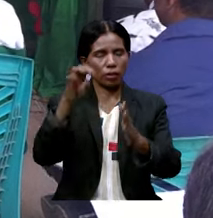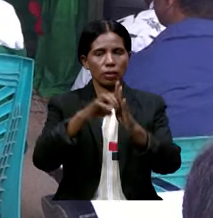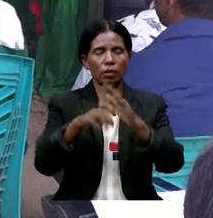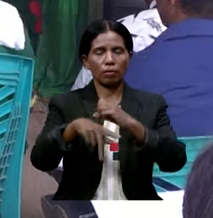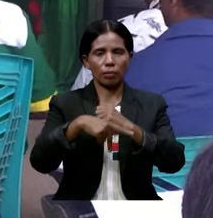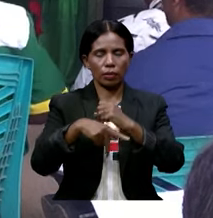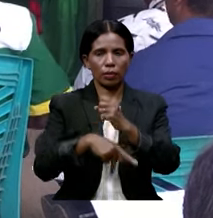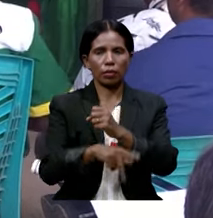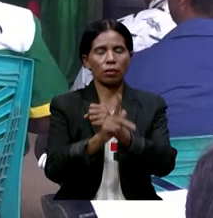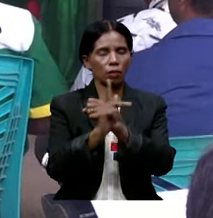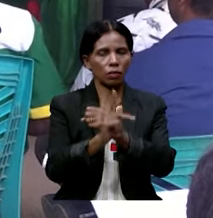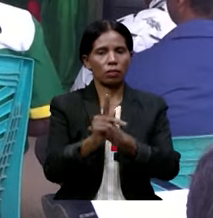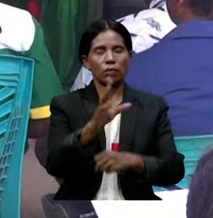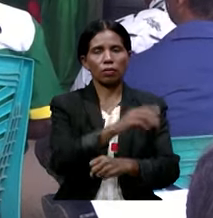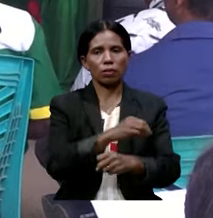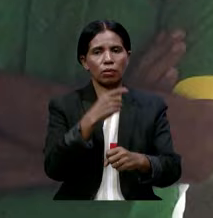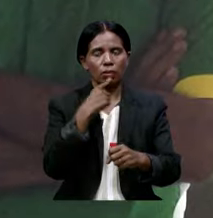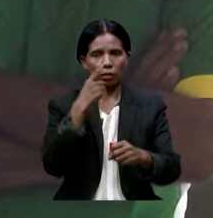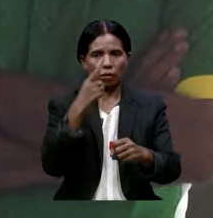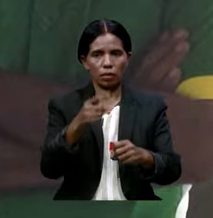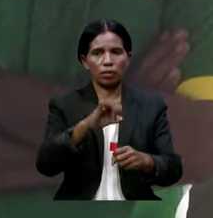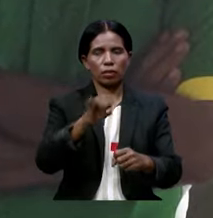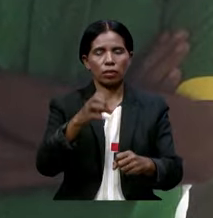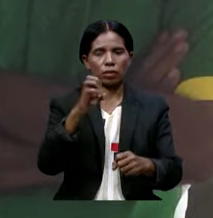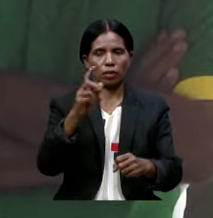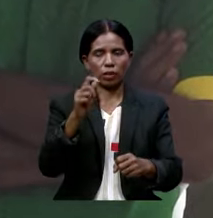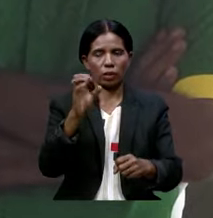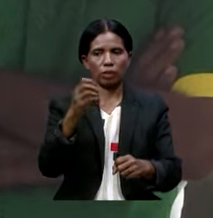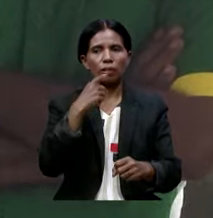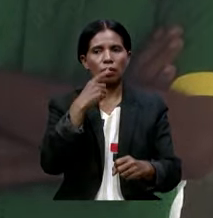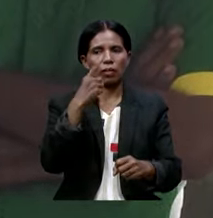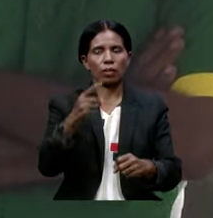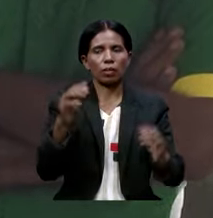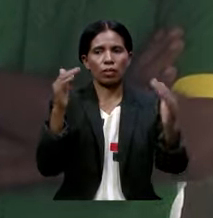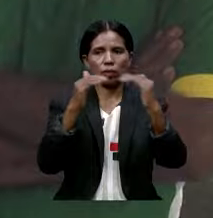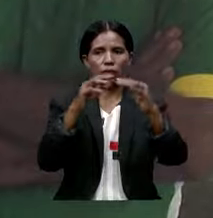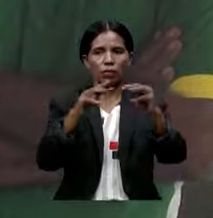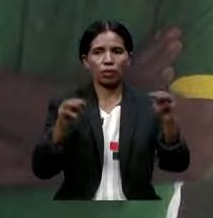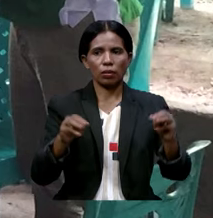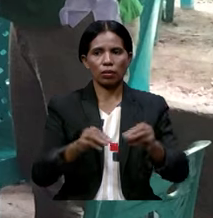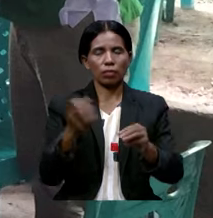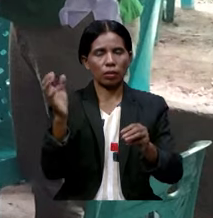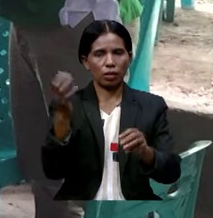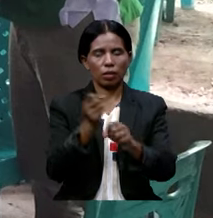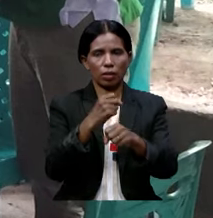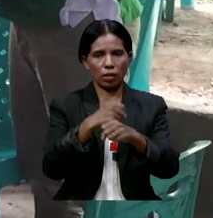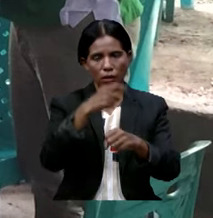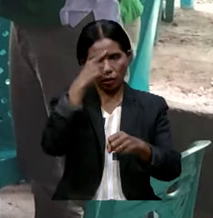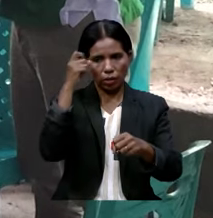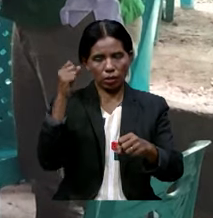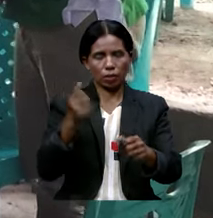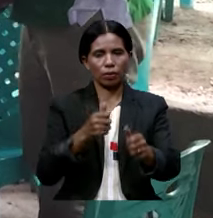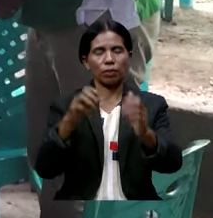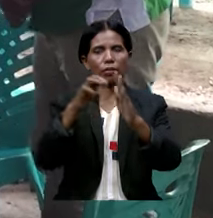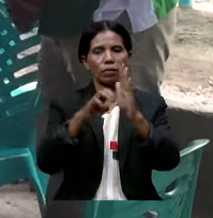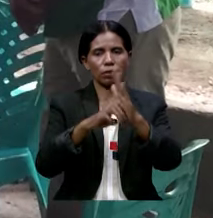Kumane Kaburas Unidade Nacional Timor-Ankunto, Zeto Patrício Hateten, Conferência Municipal NE realiza, tamba, tuir